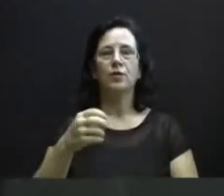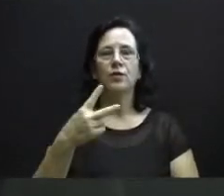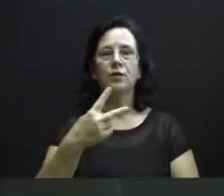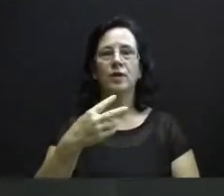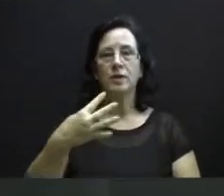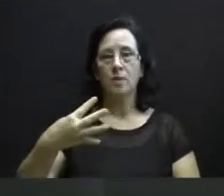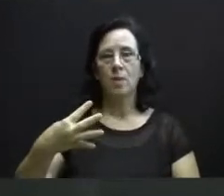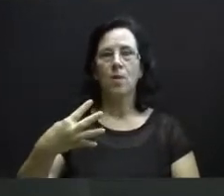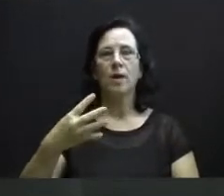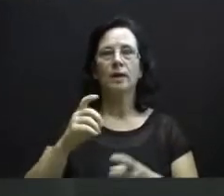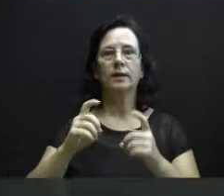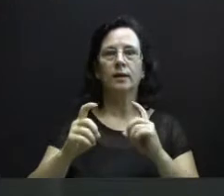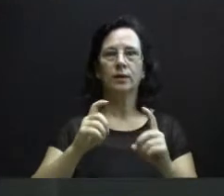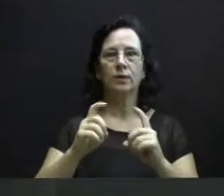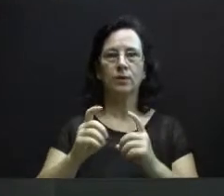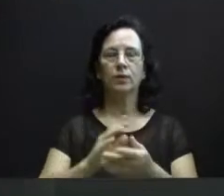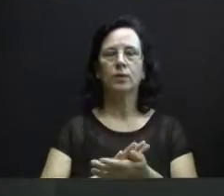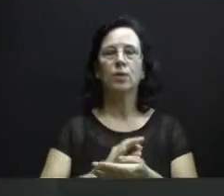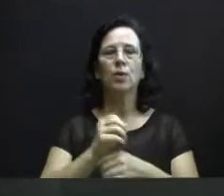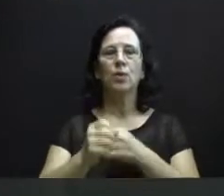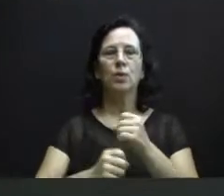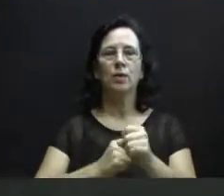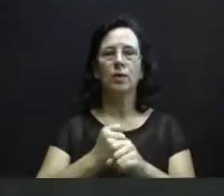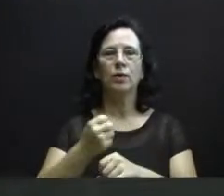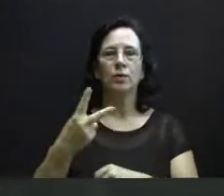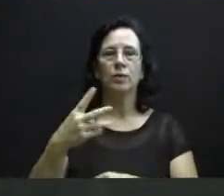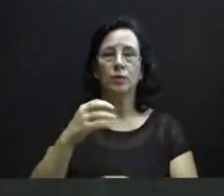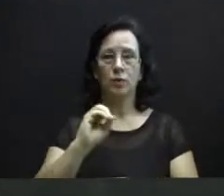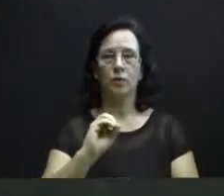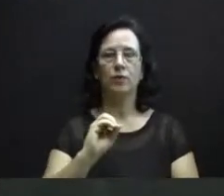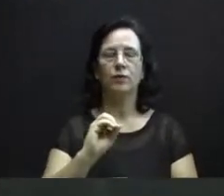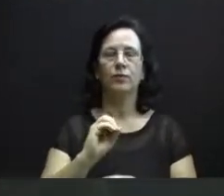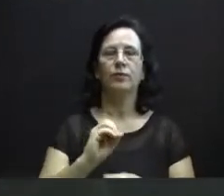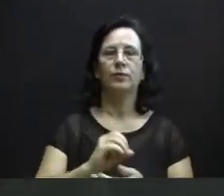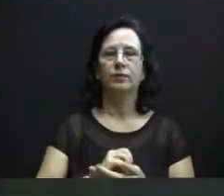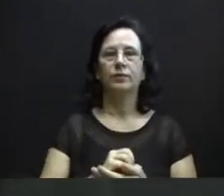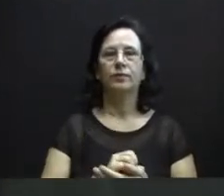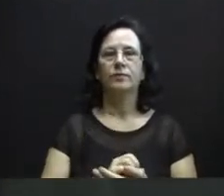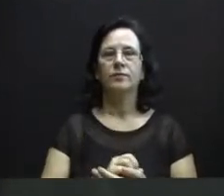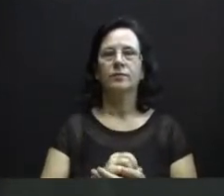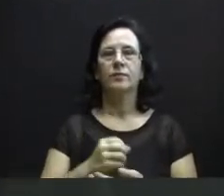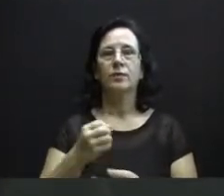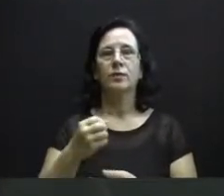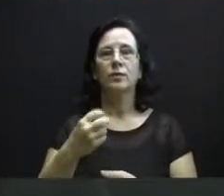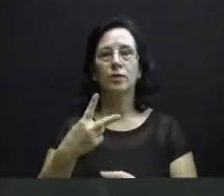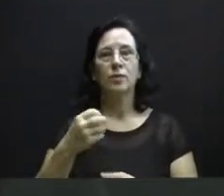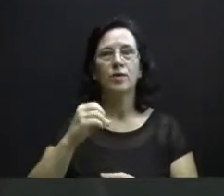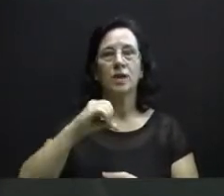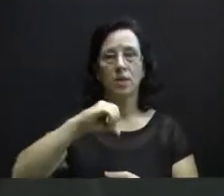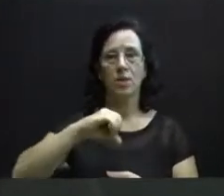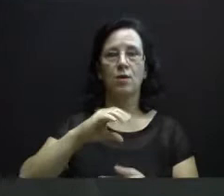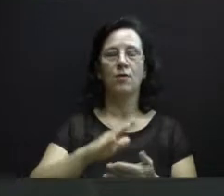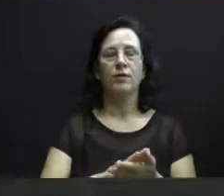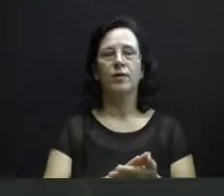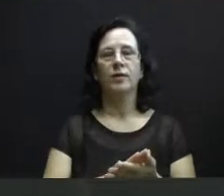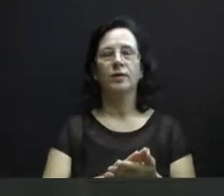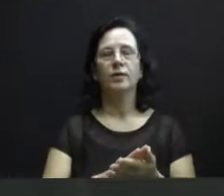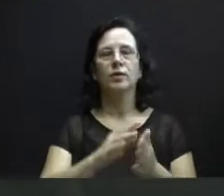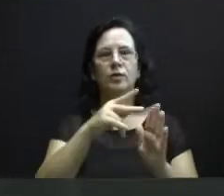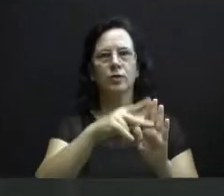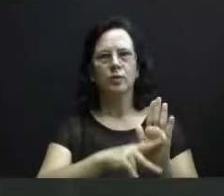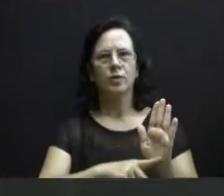sessão extraordinária de 2019 único projeto de lei do senhor prefeito municipal de número 151